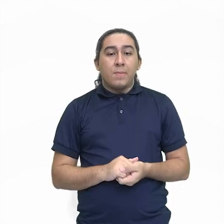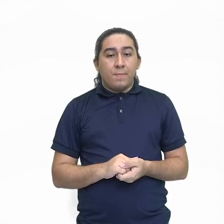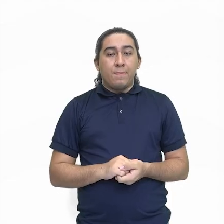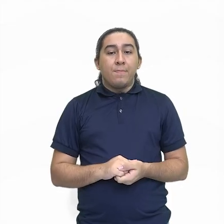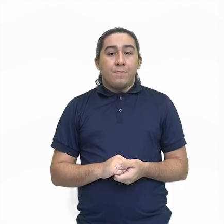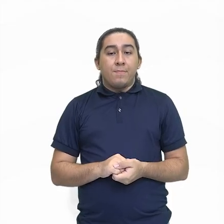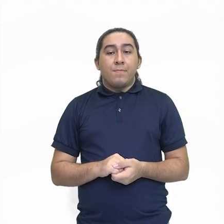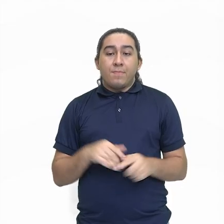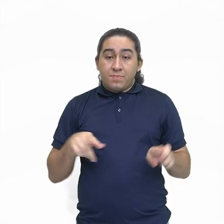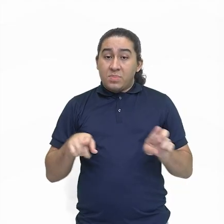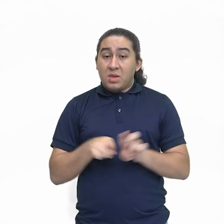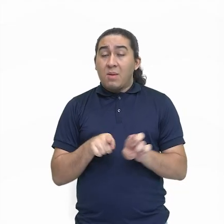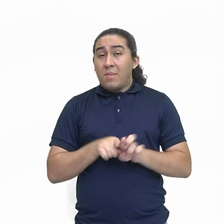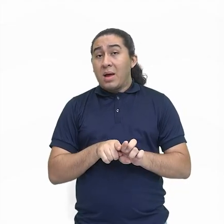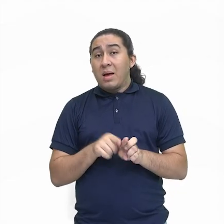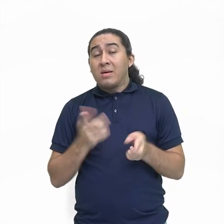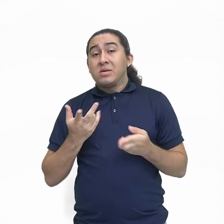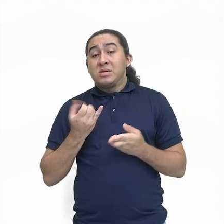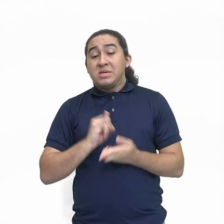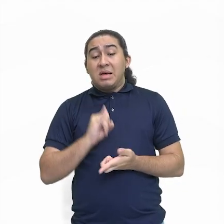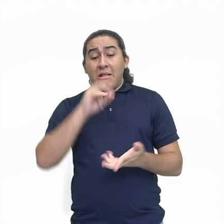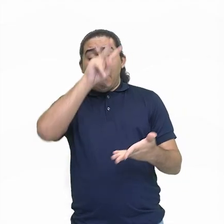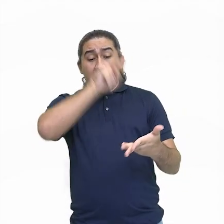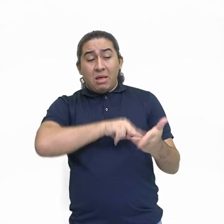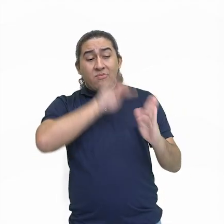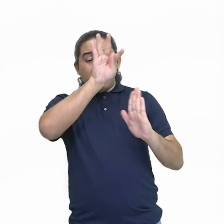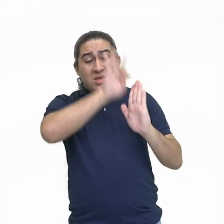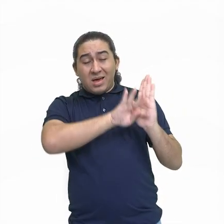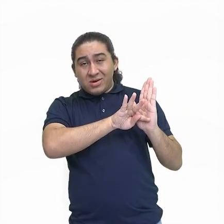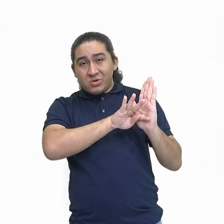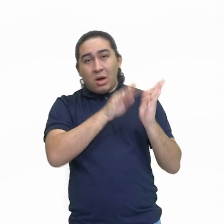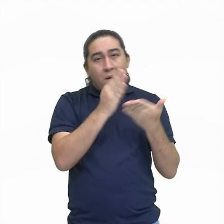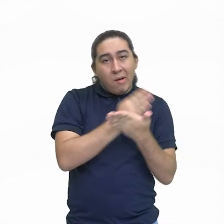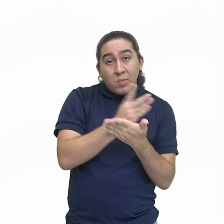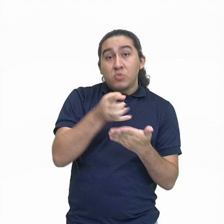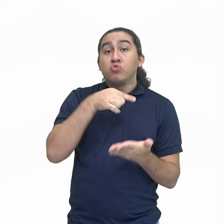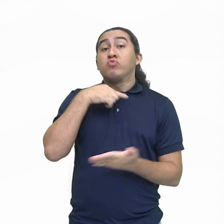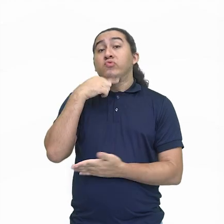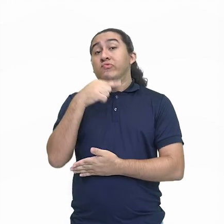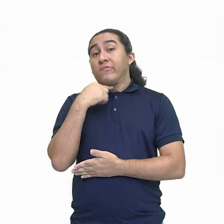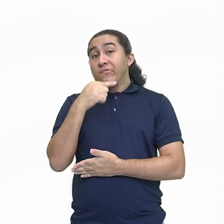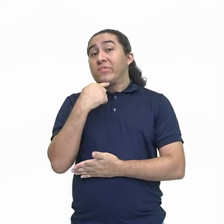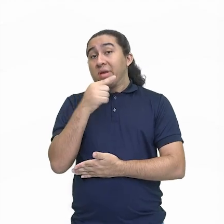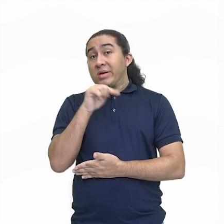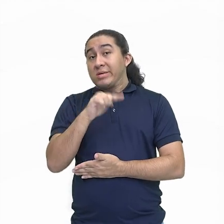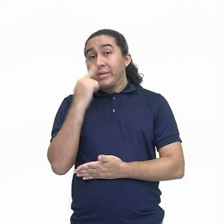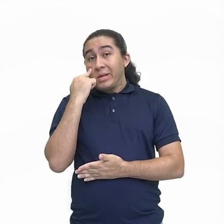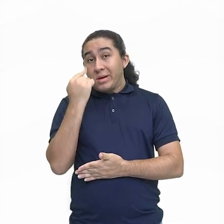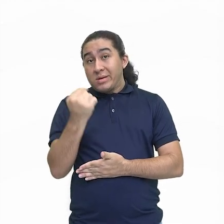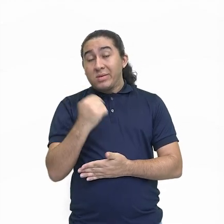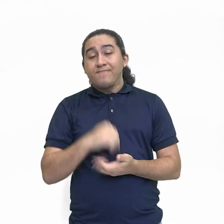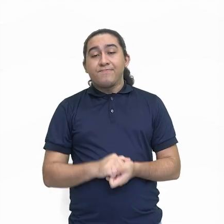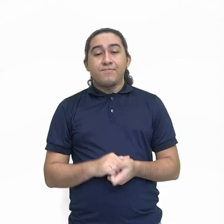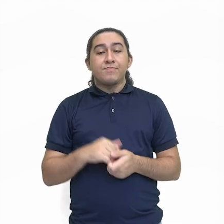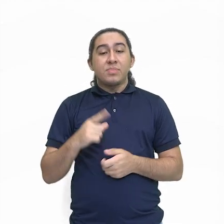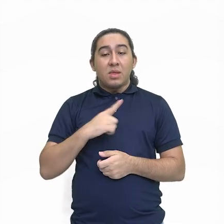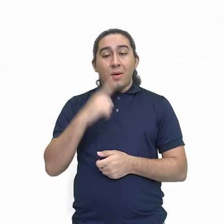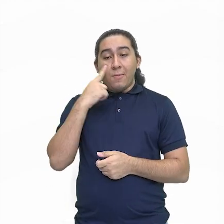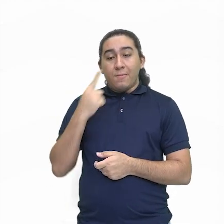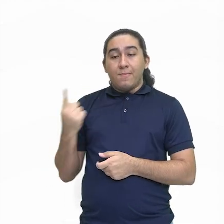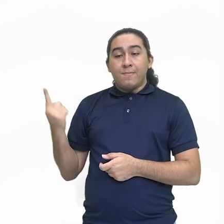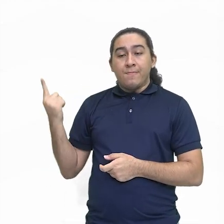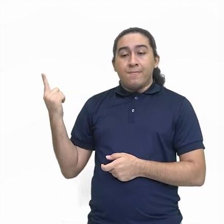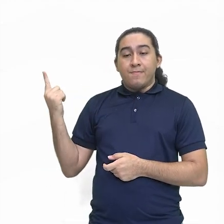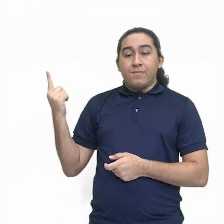ficam claras numa primeira leitura. A essas intenções chamamos de